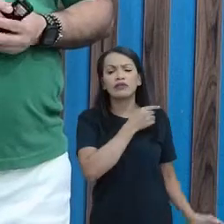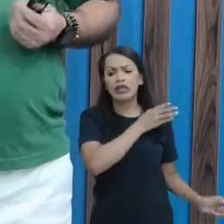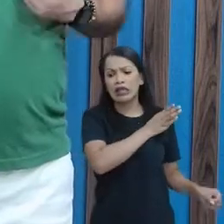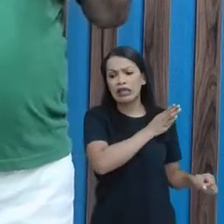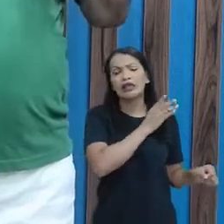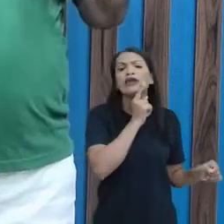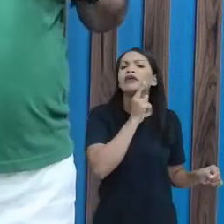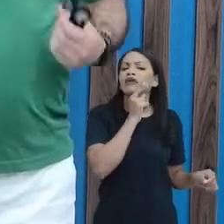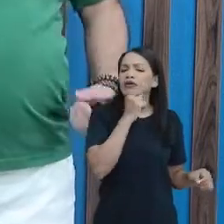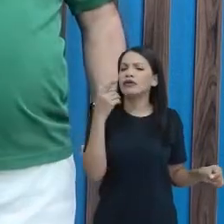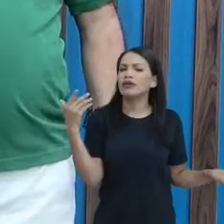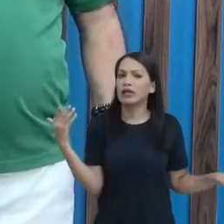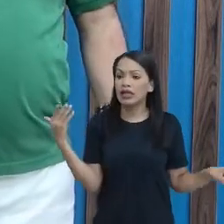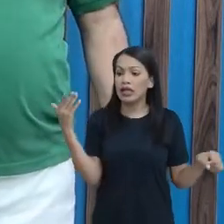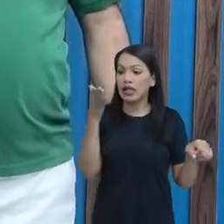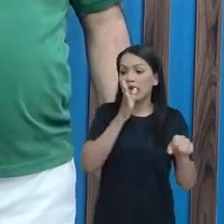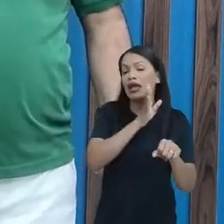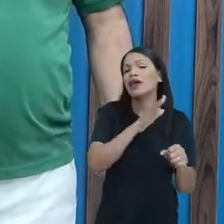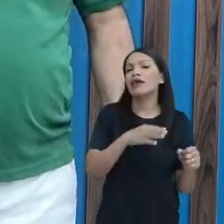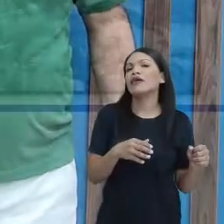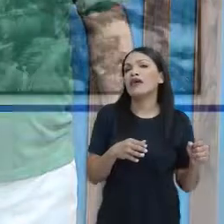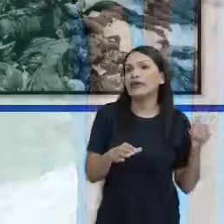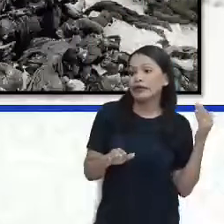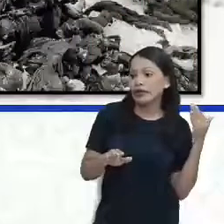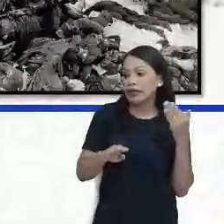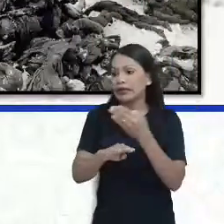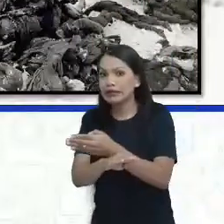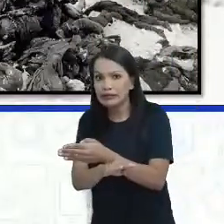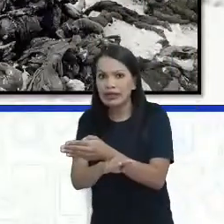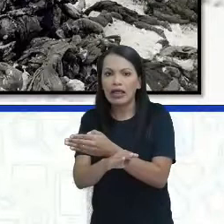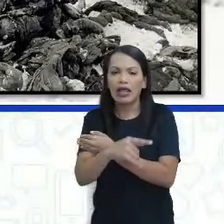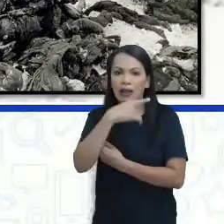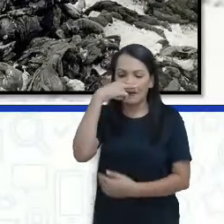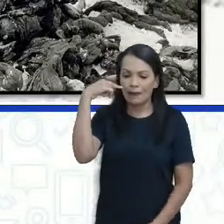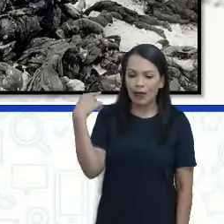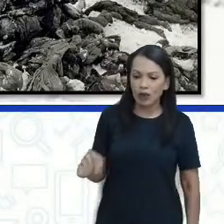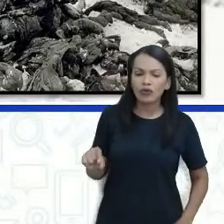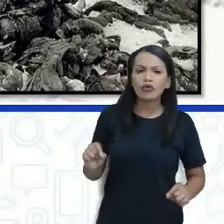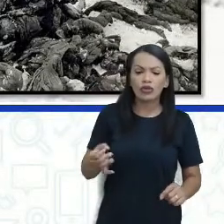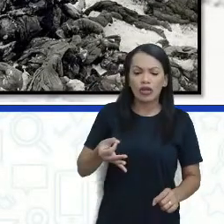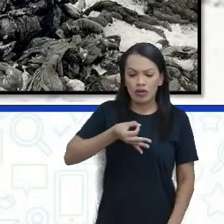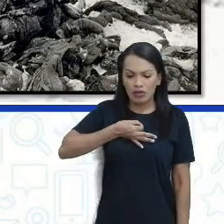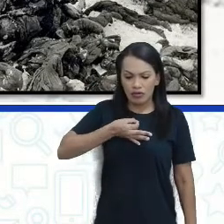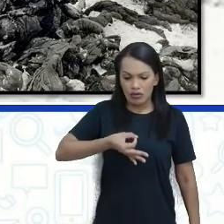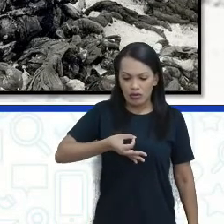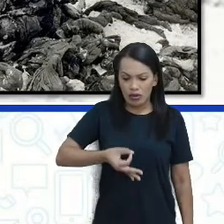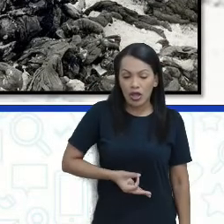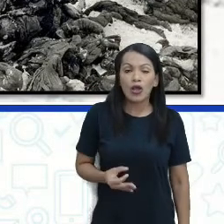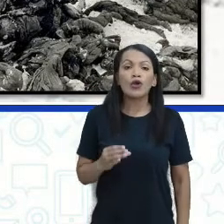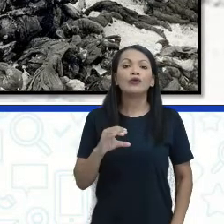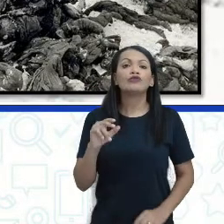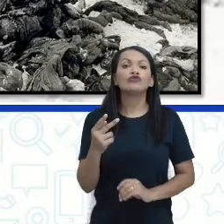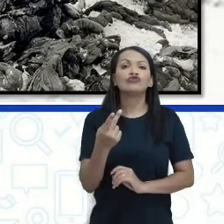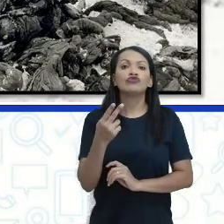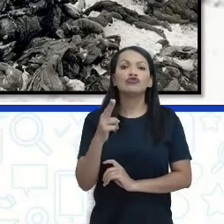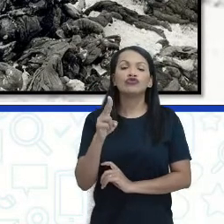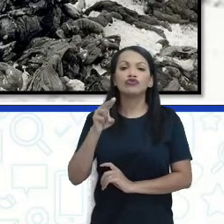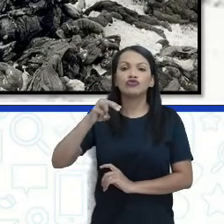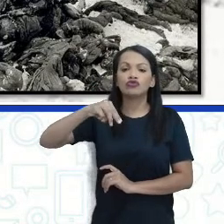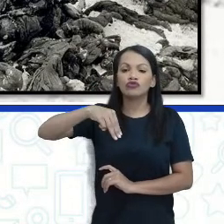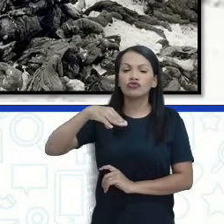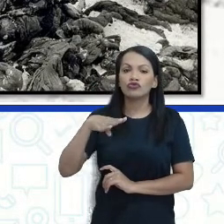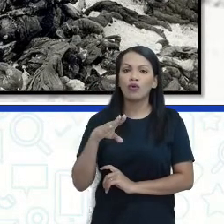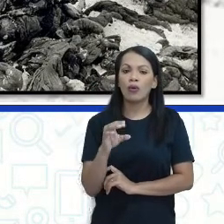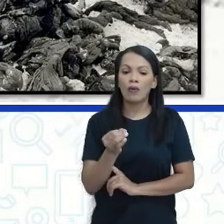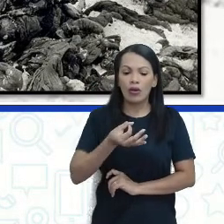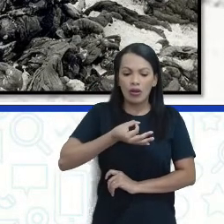eles usavam casacos com botões de chumbo. Então, o botão que abotoava o casaco para protegê-los do frio era